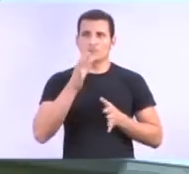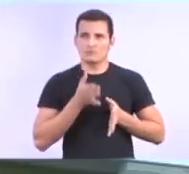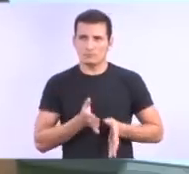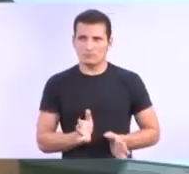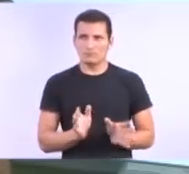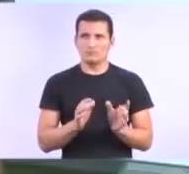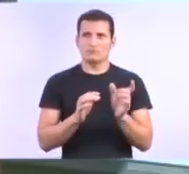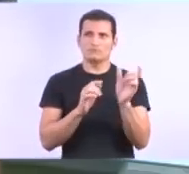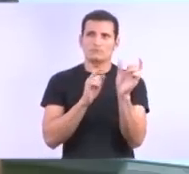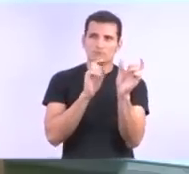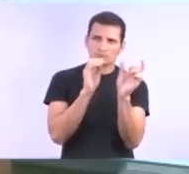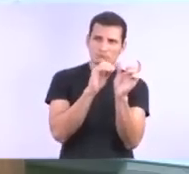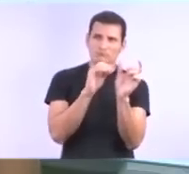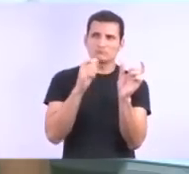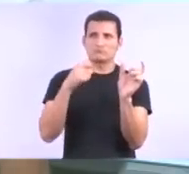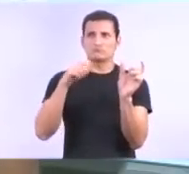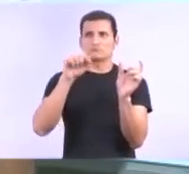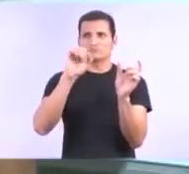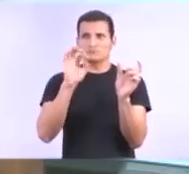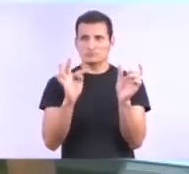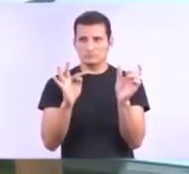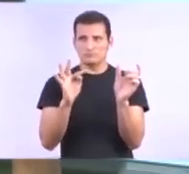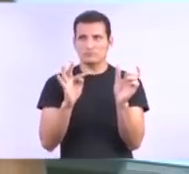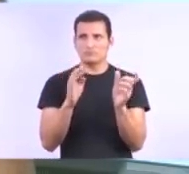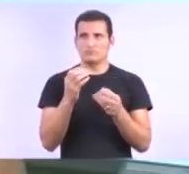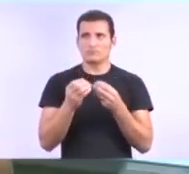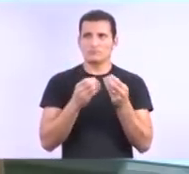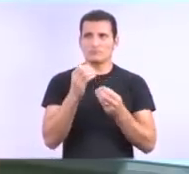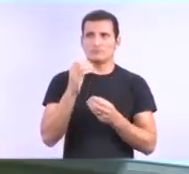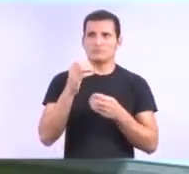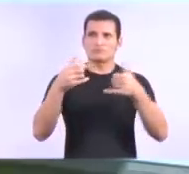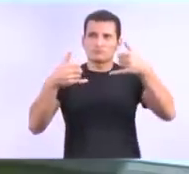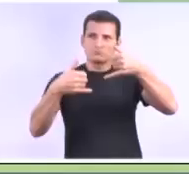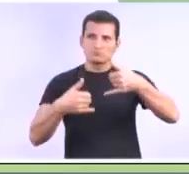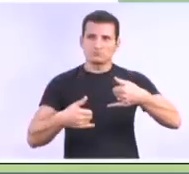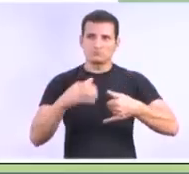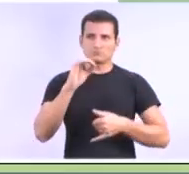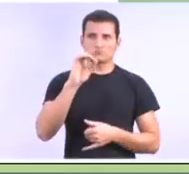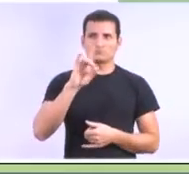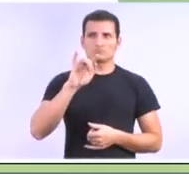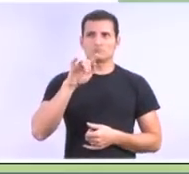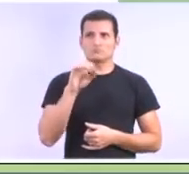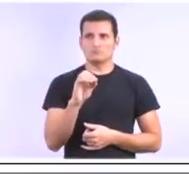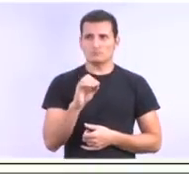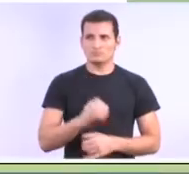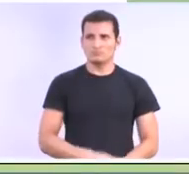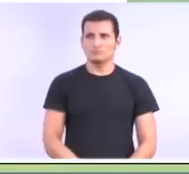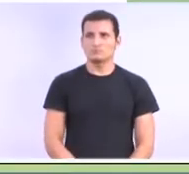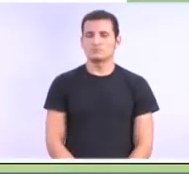valor no CPF do cliente, eu tenho que usar um set. E como é que ficaria o meu código agora?